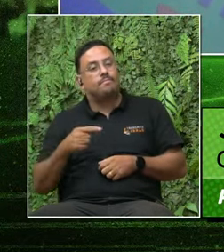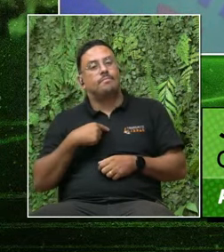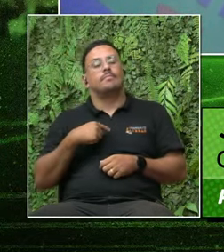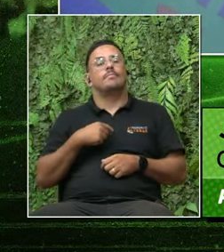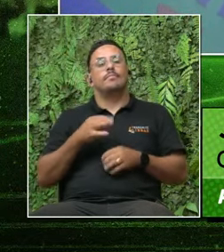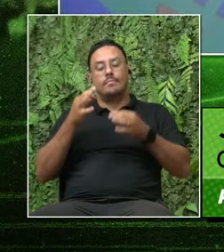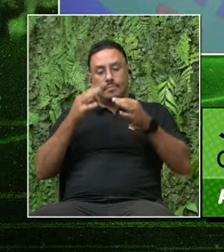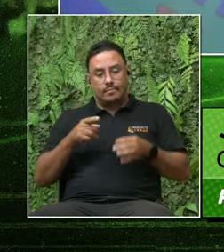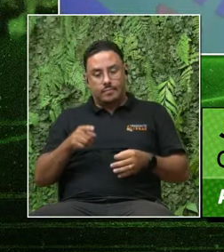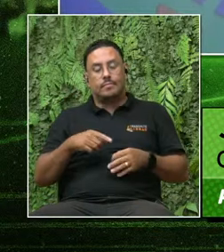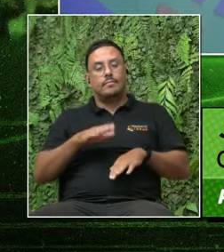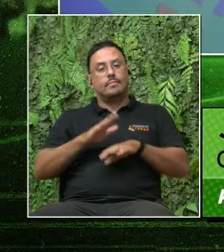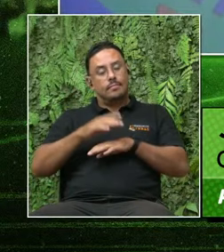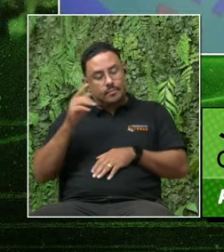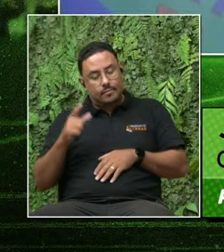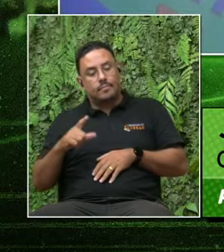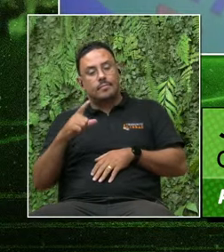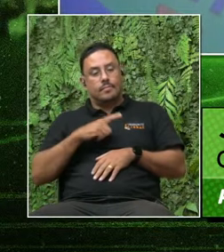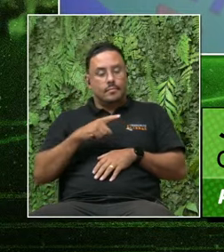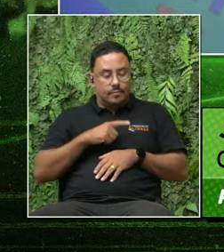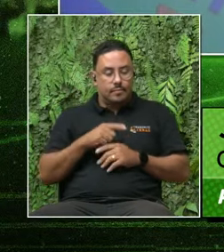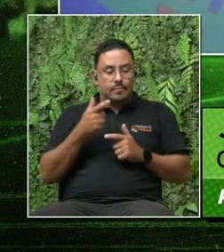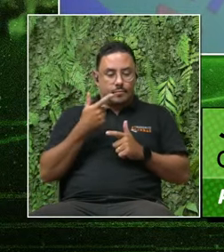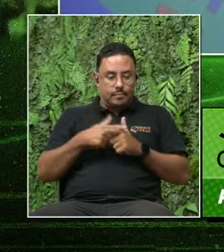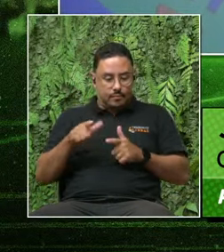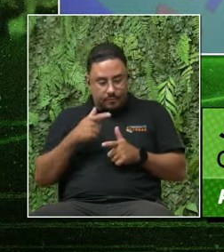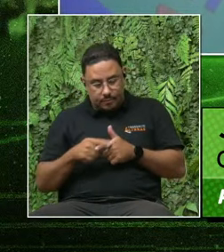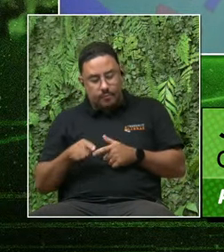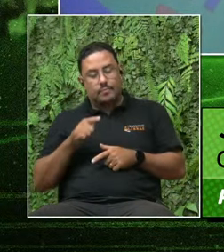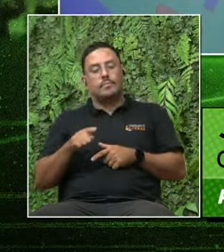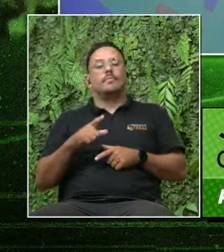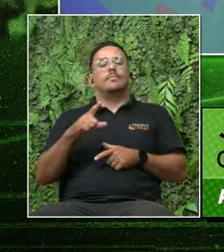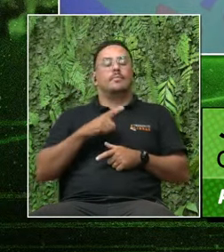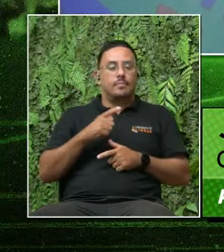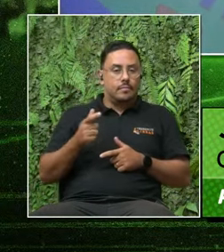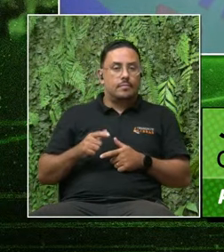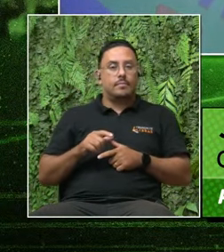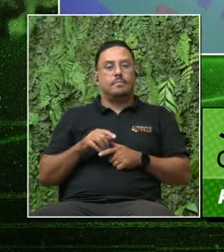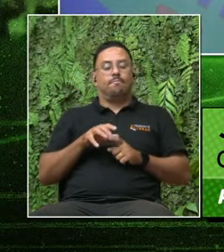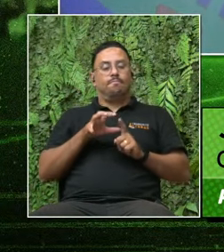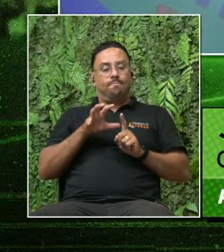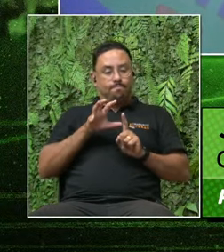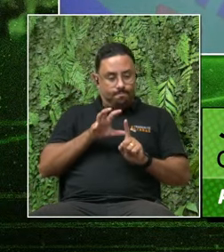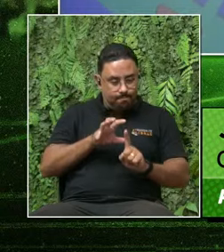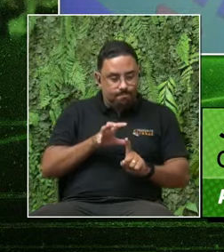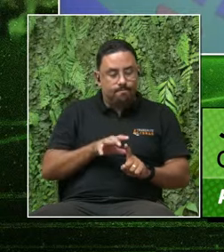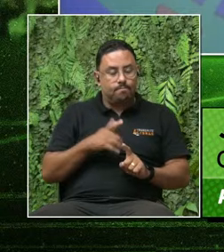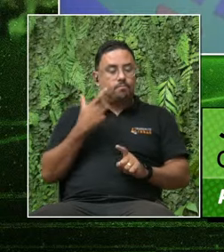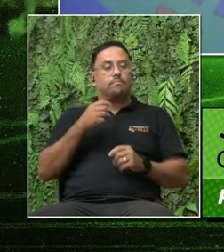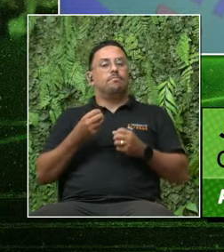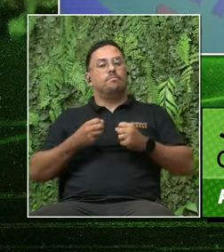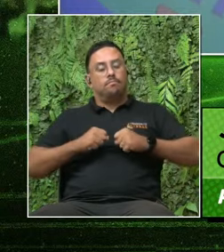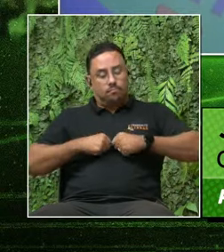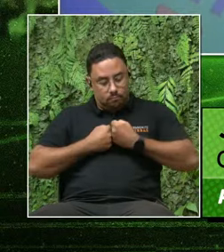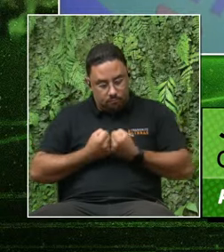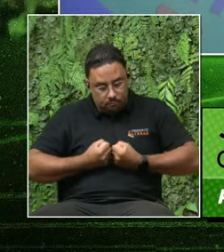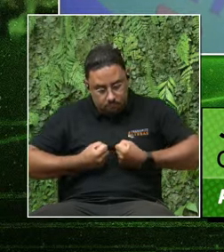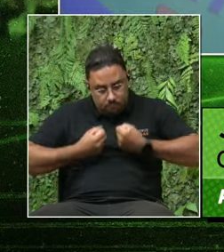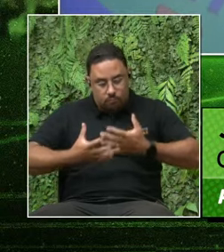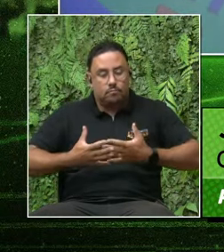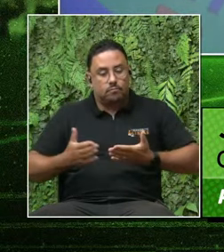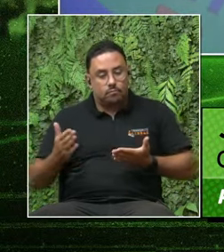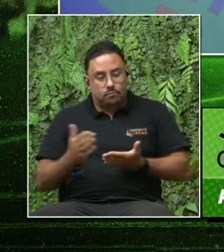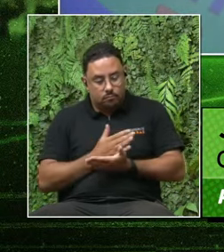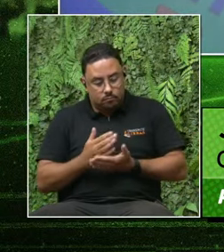ele por mais que tenha problemas de de de intensidade não conseguir entregar eh como